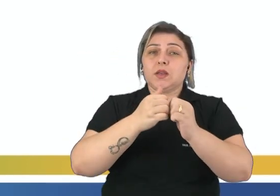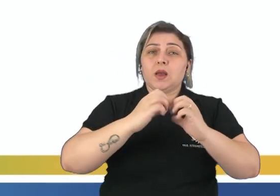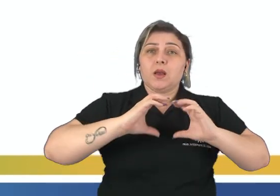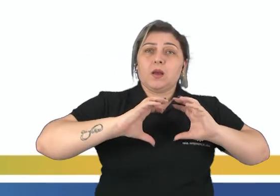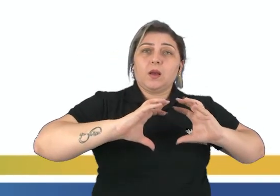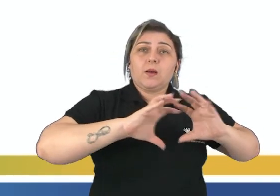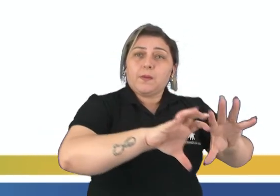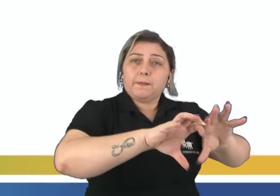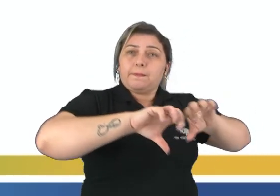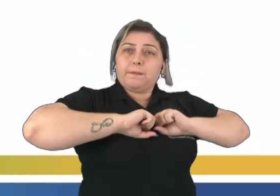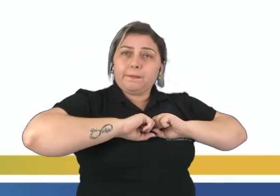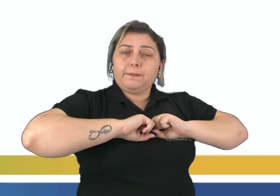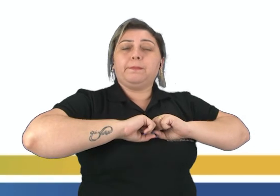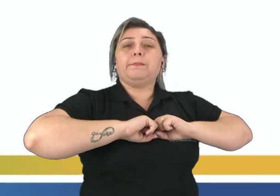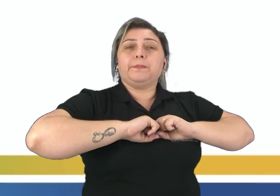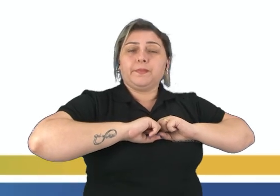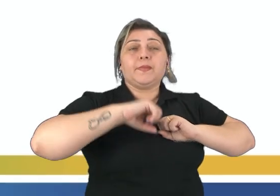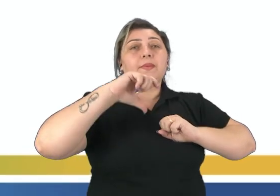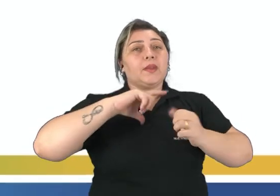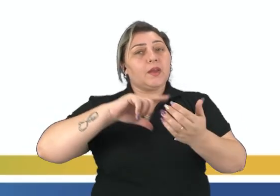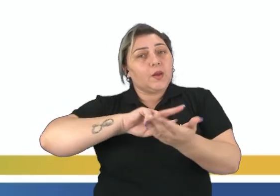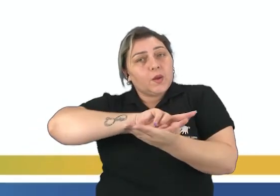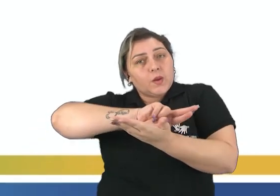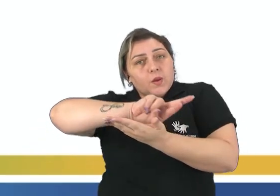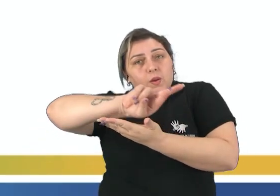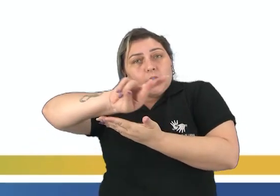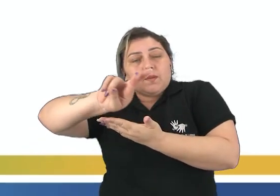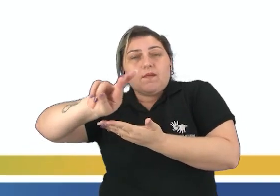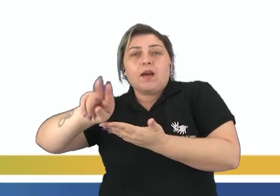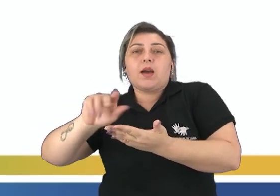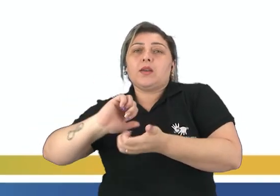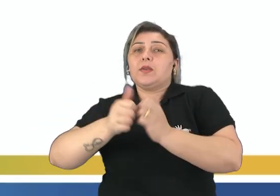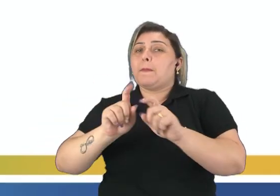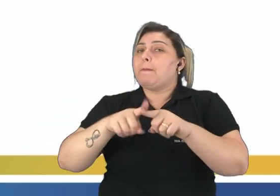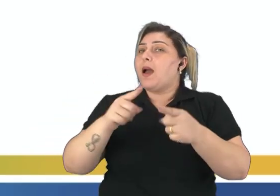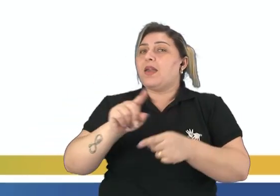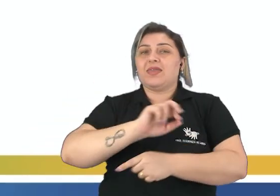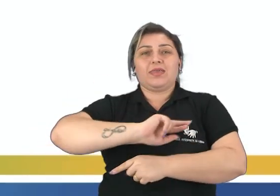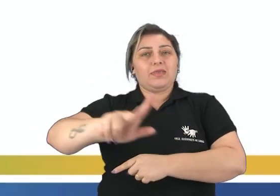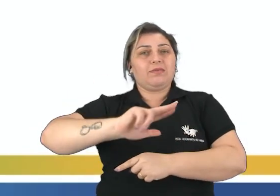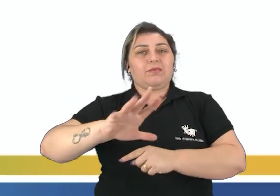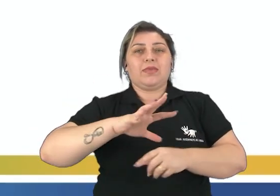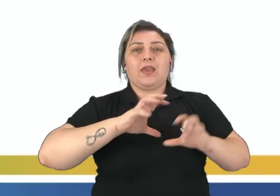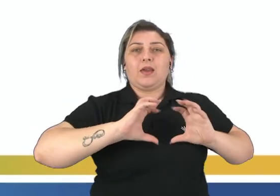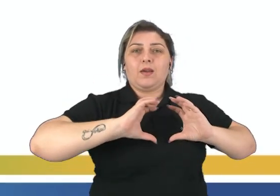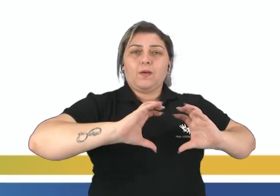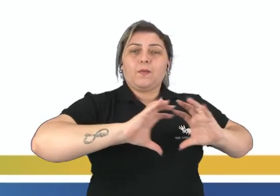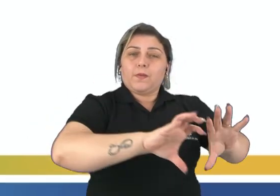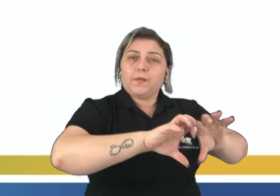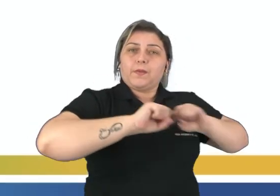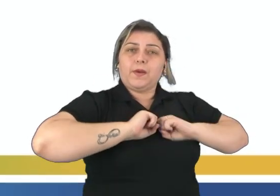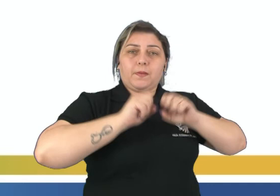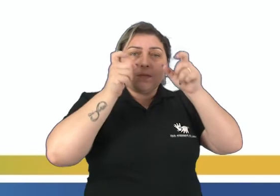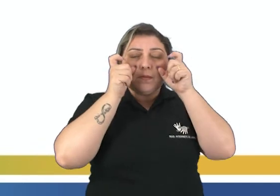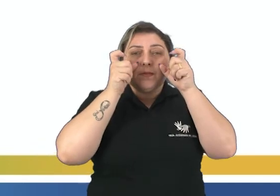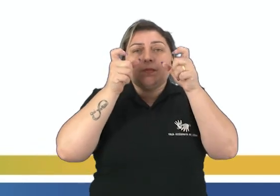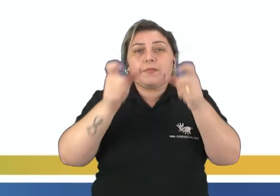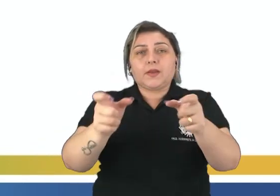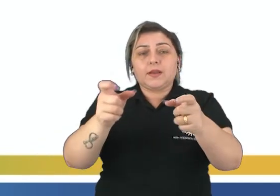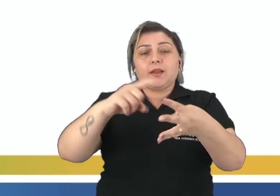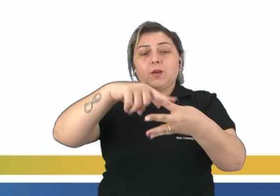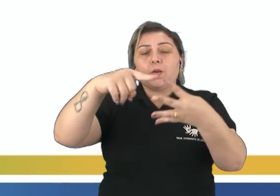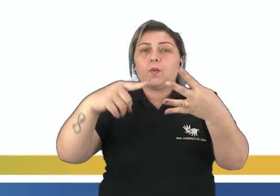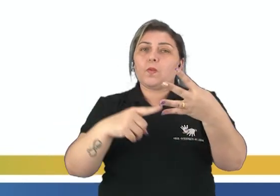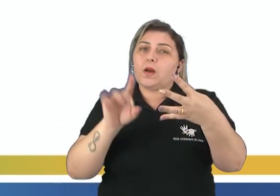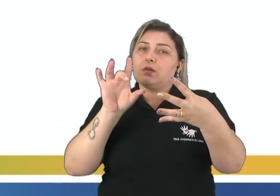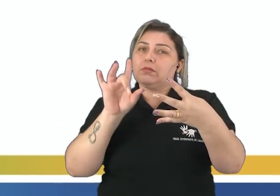invasão. Dentro desse caça-palavras existem outros esportes que não são de invasão. Então, vocês têm que ficarem atentos a isso. Tem 4